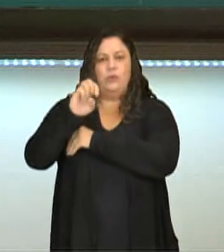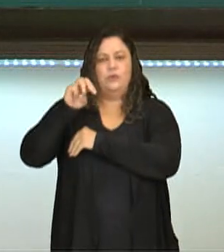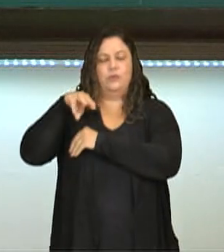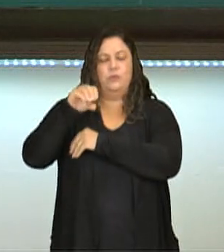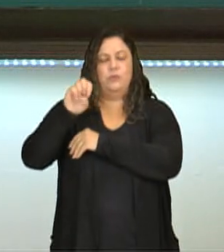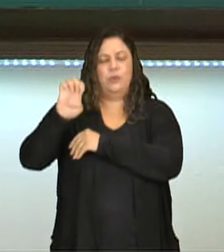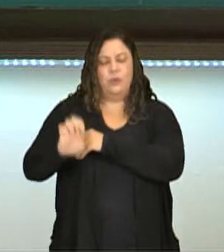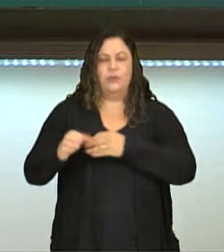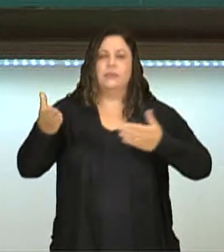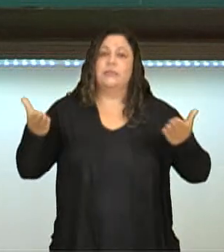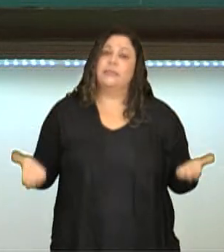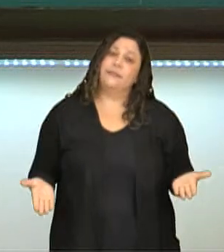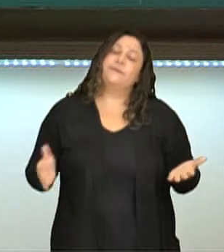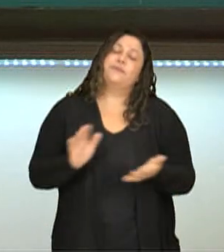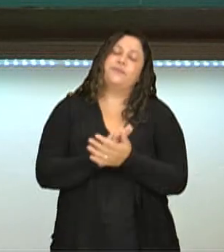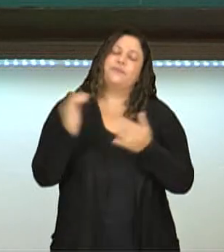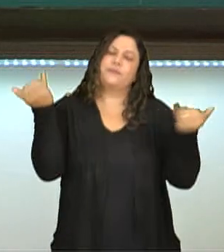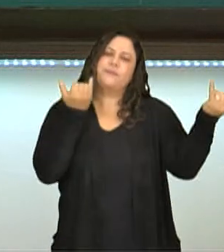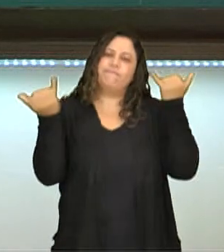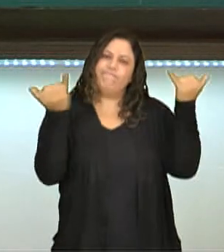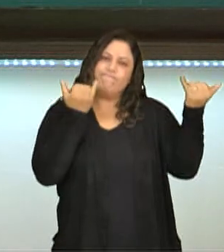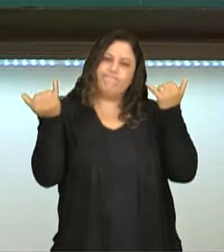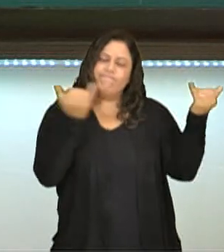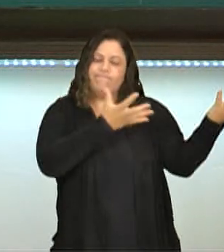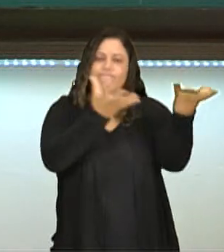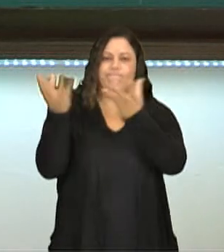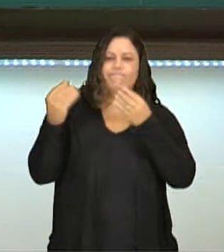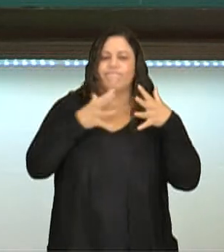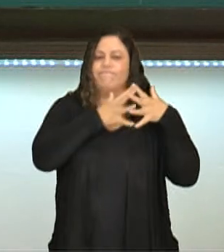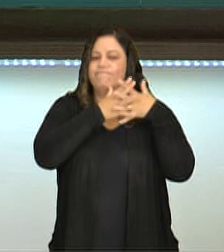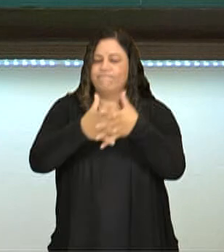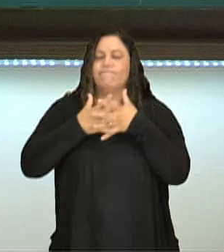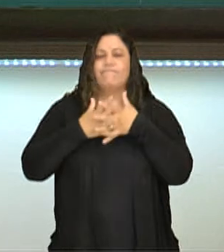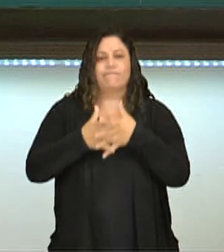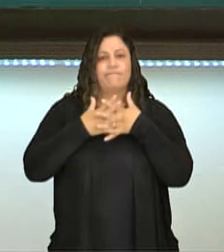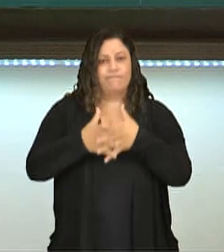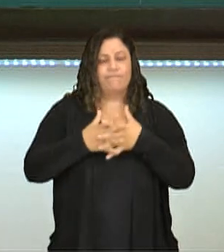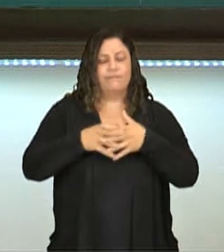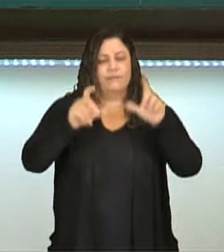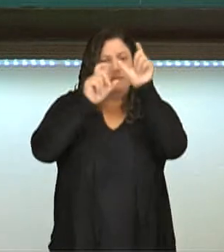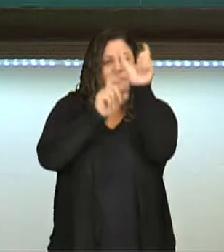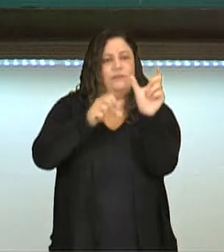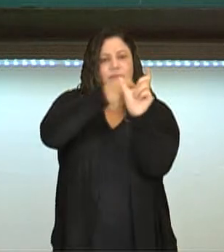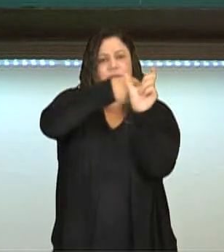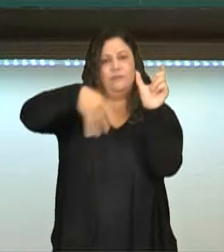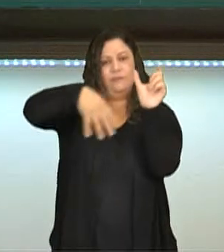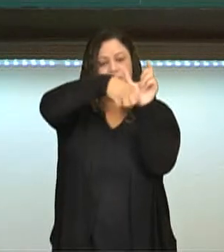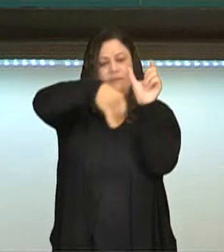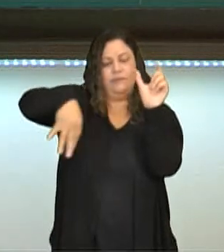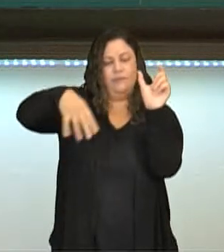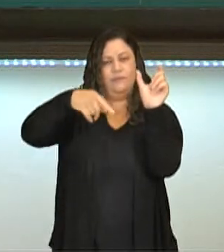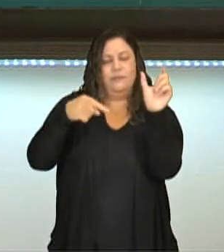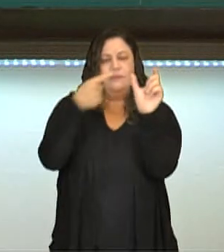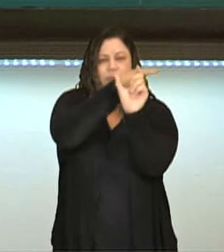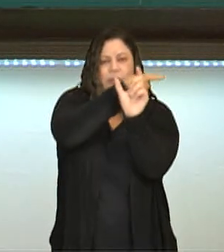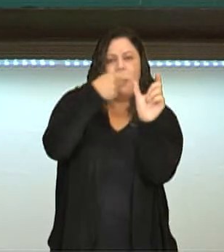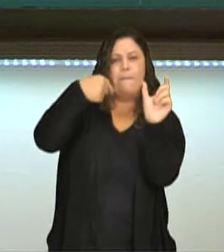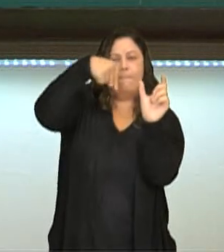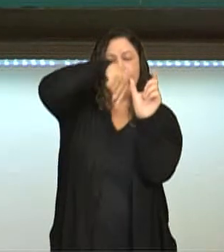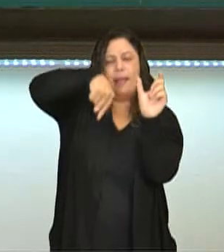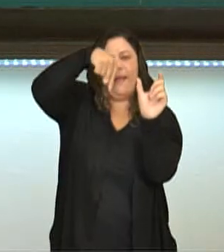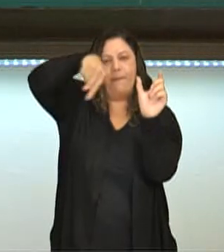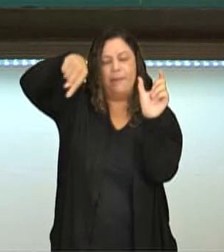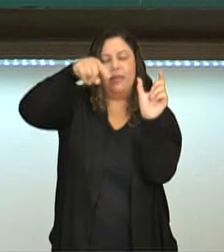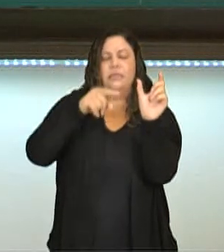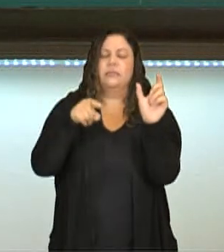Pessoal, muitas informações dessa pode confundir um pouquinho, então através do mapa mental você consegue visualizar melhor, mas você também pode ver